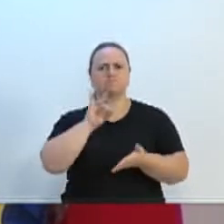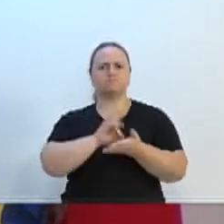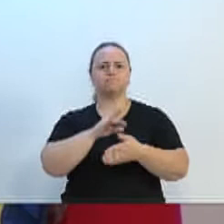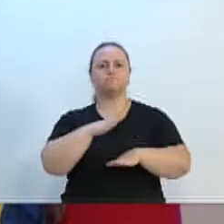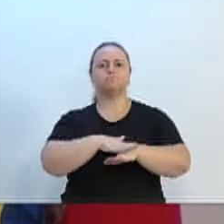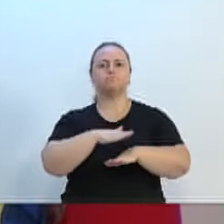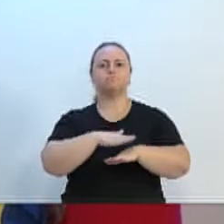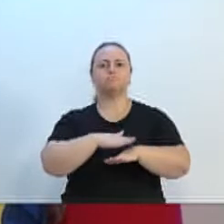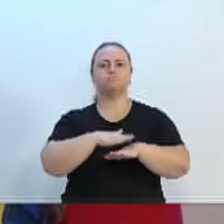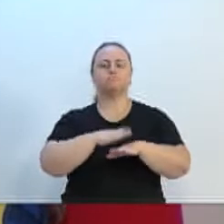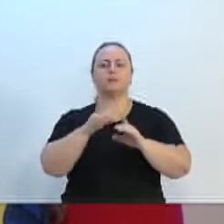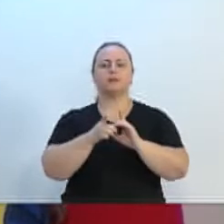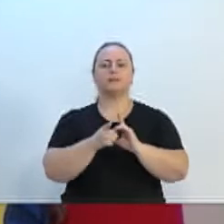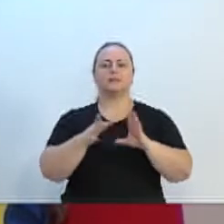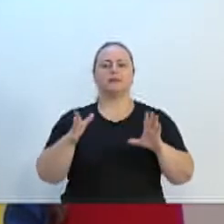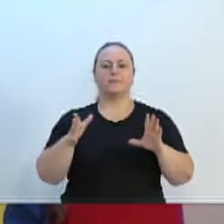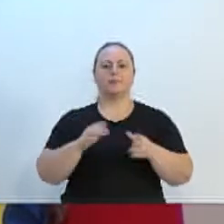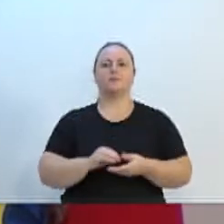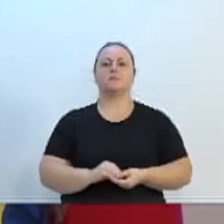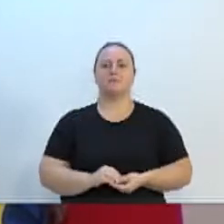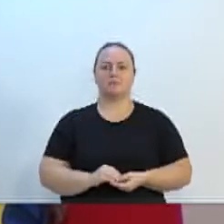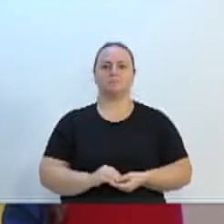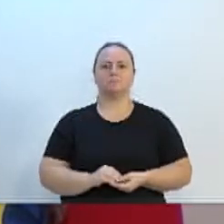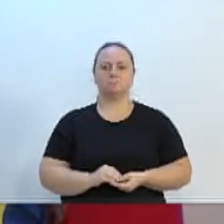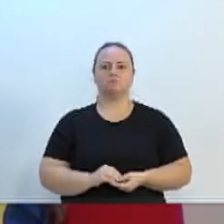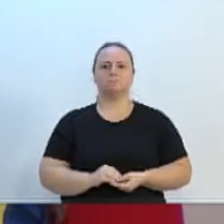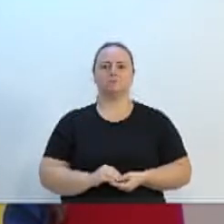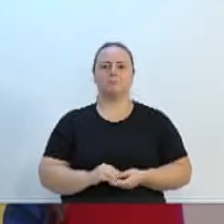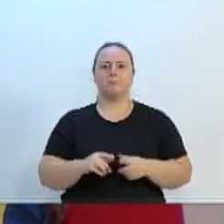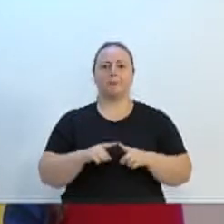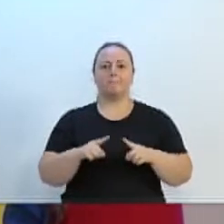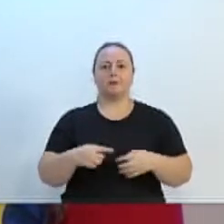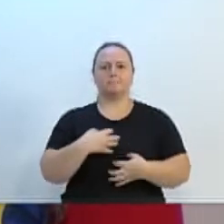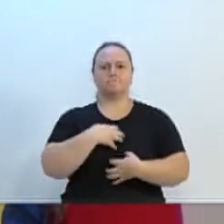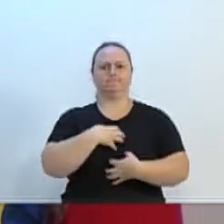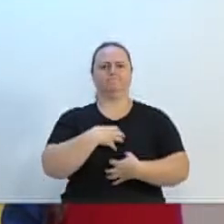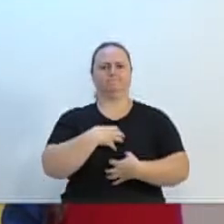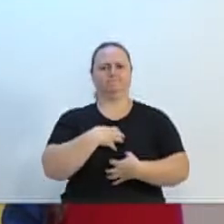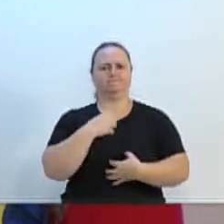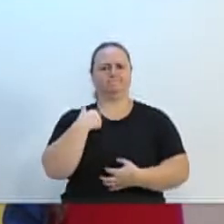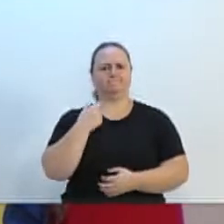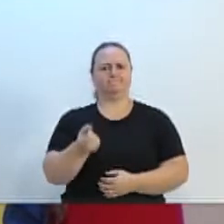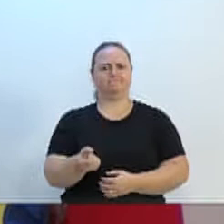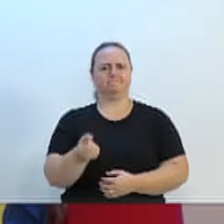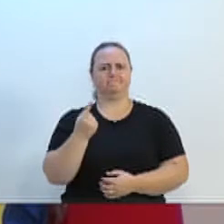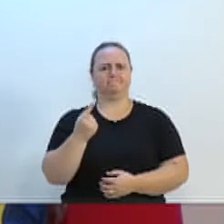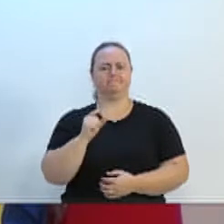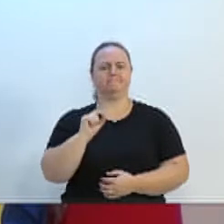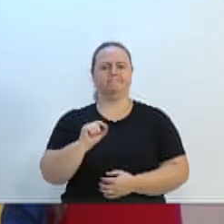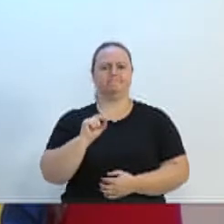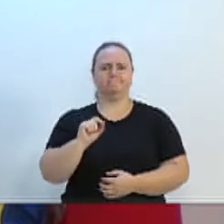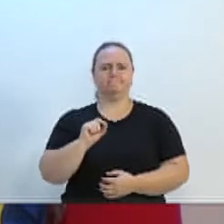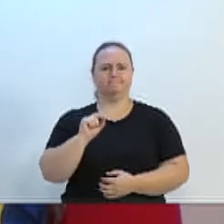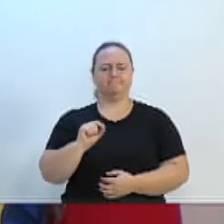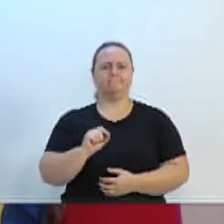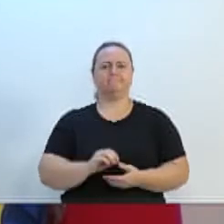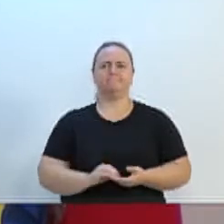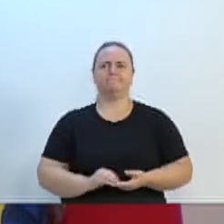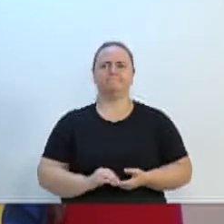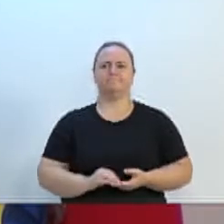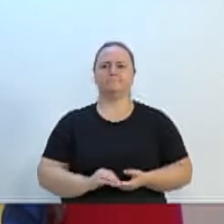aspectos. Pena, presidente, é que num determinado momento nós